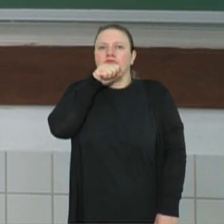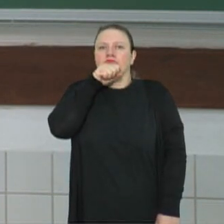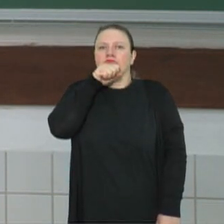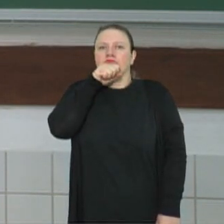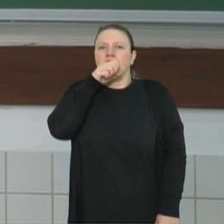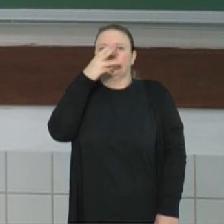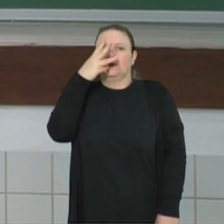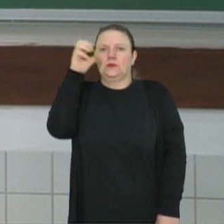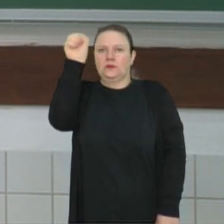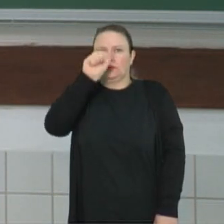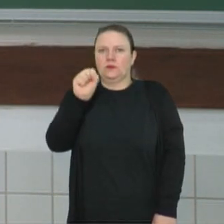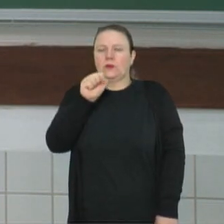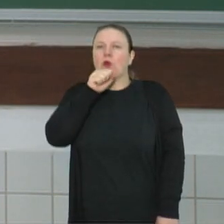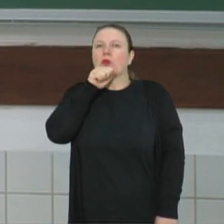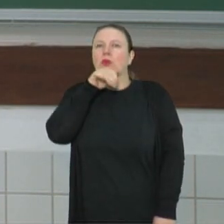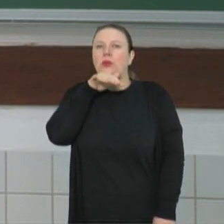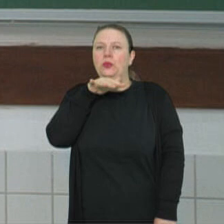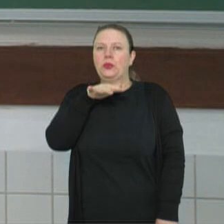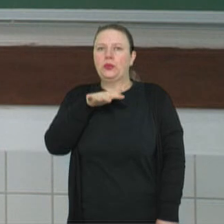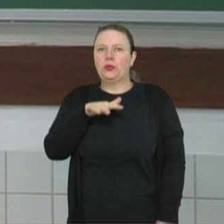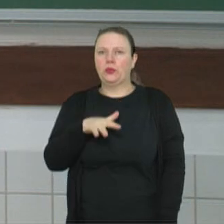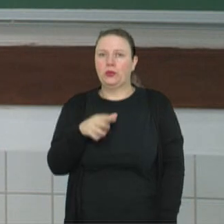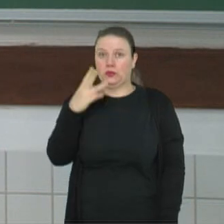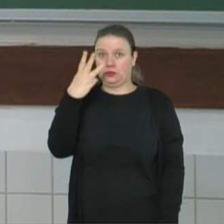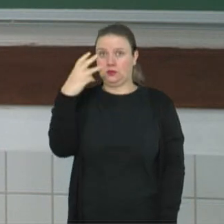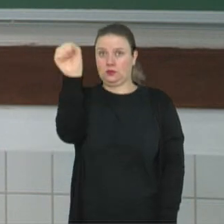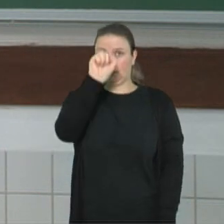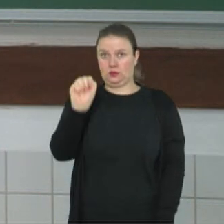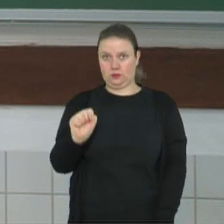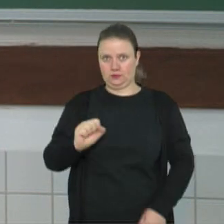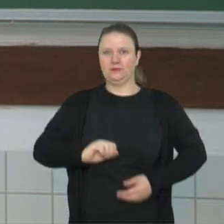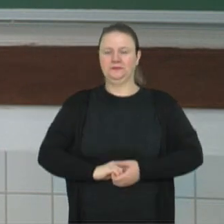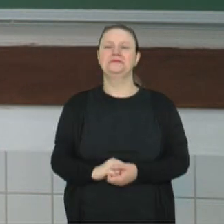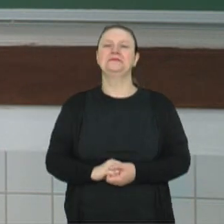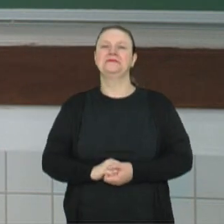3 segundos, mantém o ar e expira por 3 segundos. Bora lá?